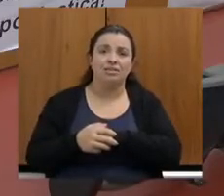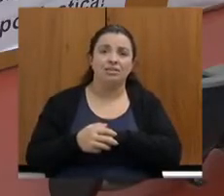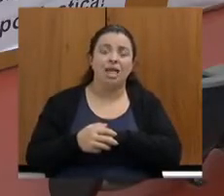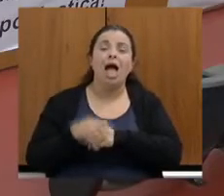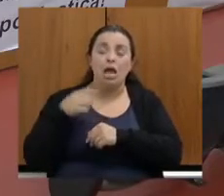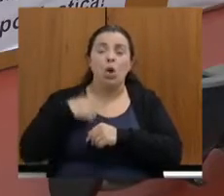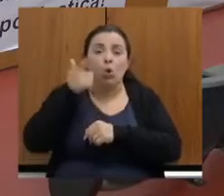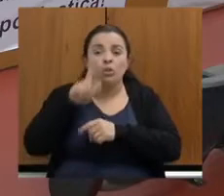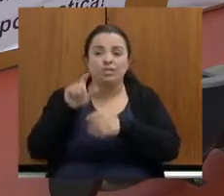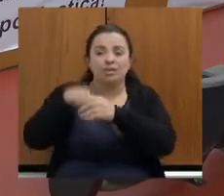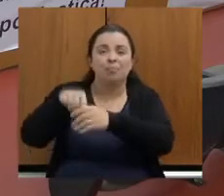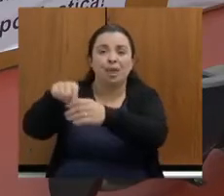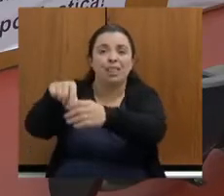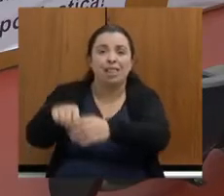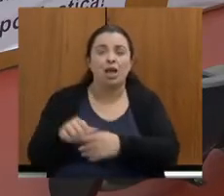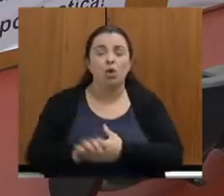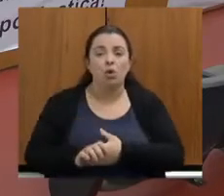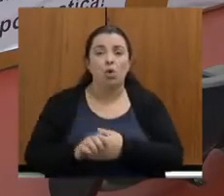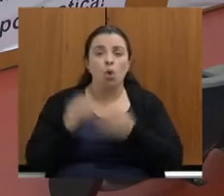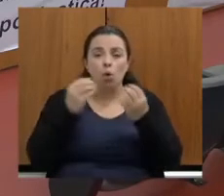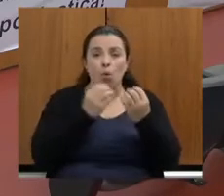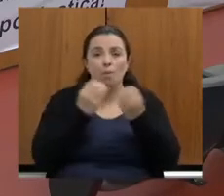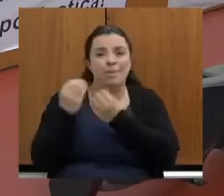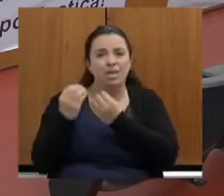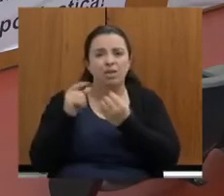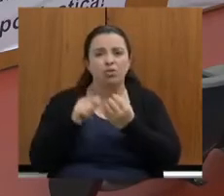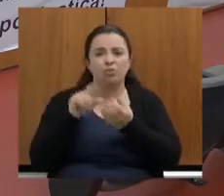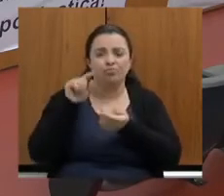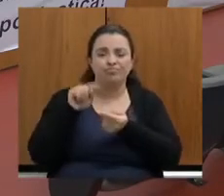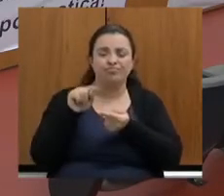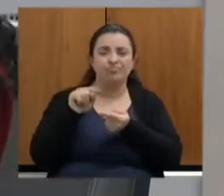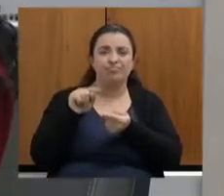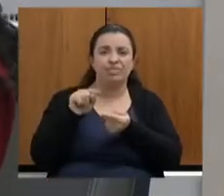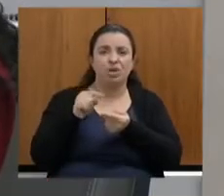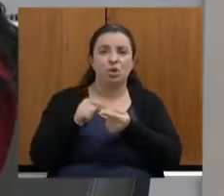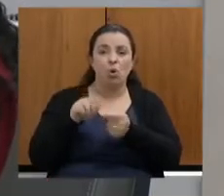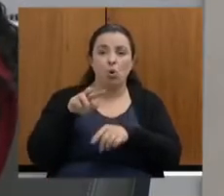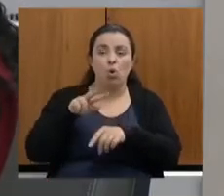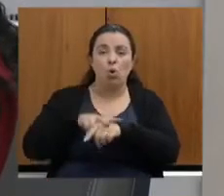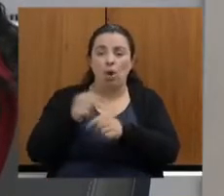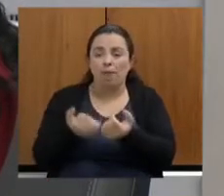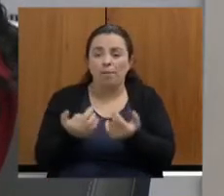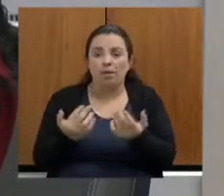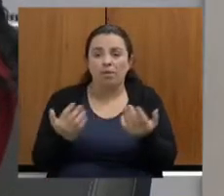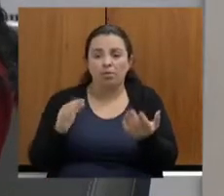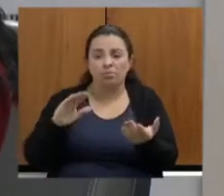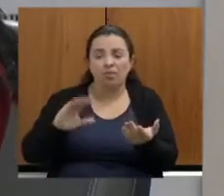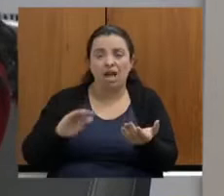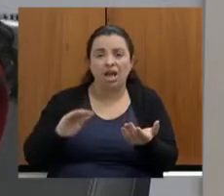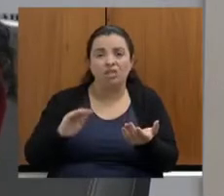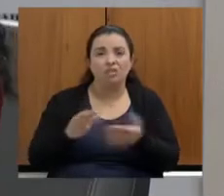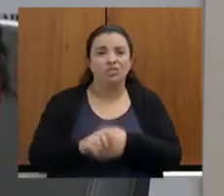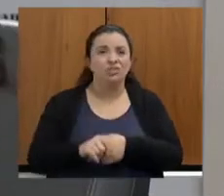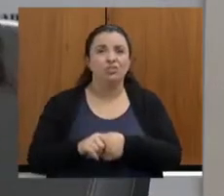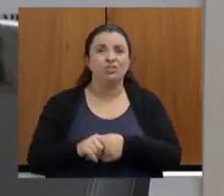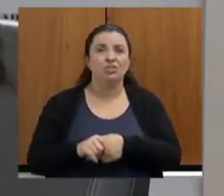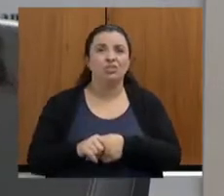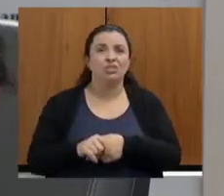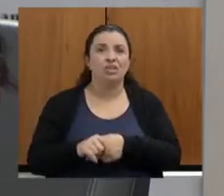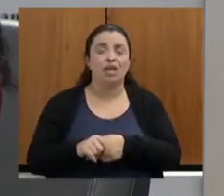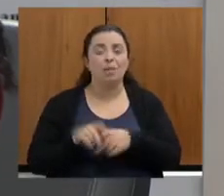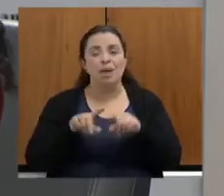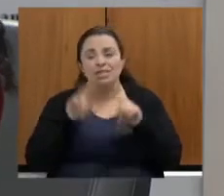milho ficou desse tamanhozinho o capim desta mãezinha não coloca a mesma lotação de vaca mas pelo menos estava